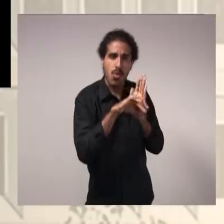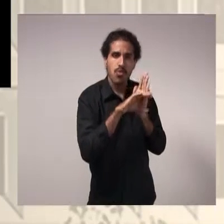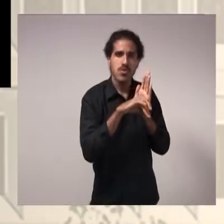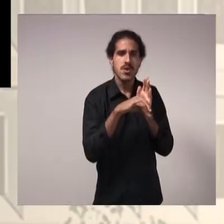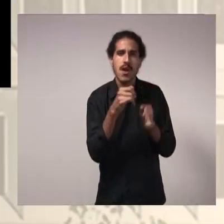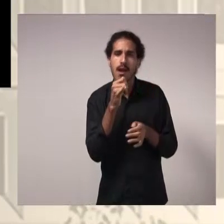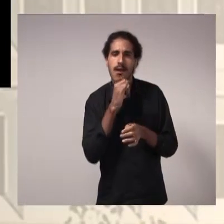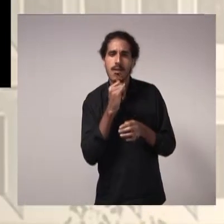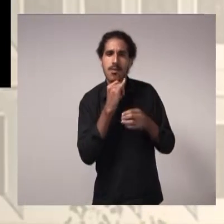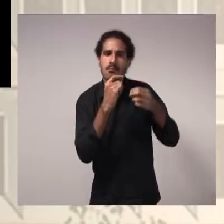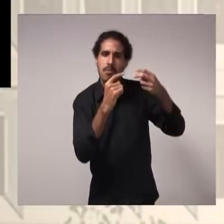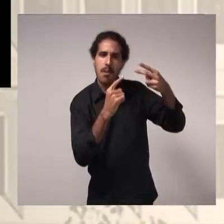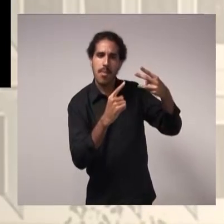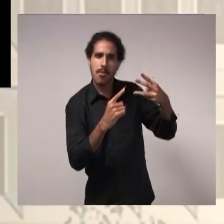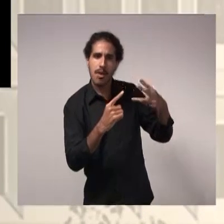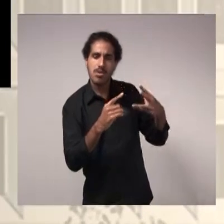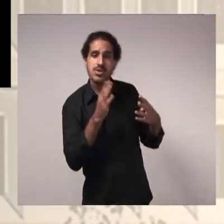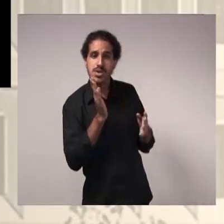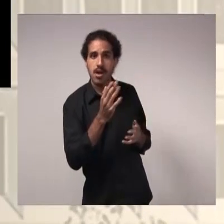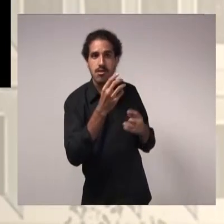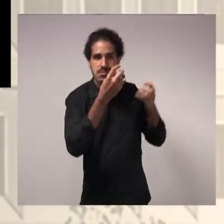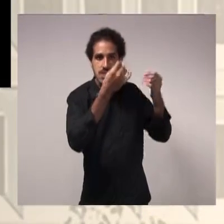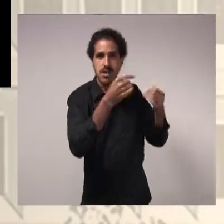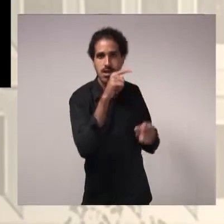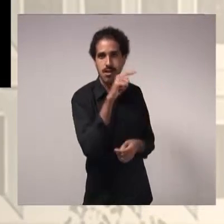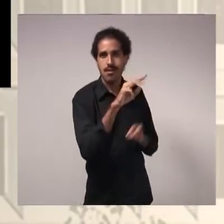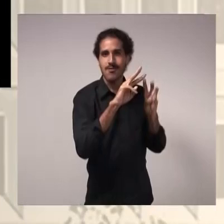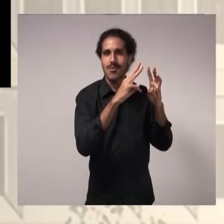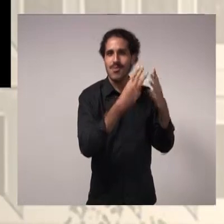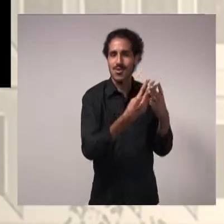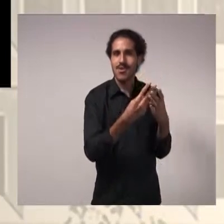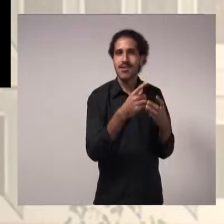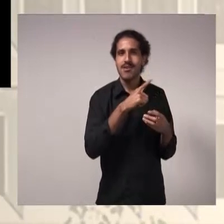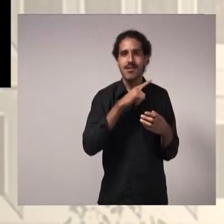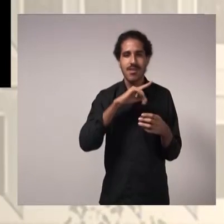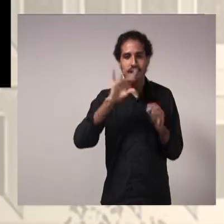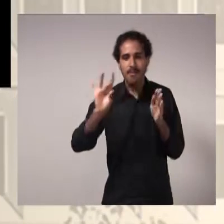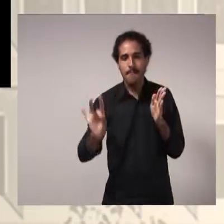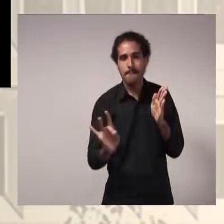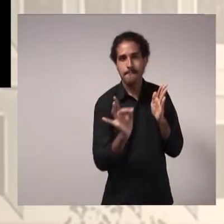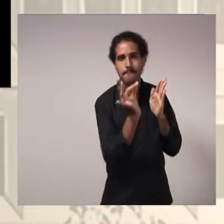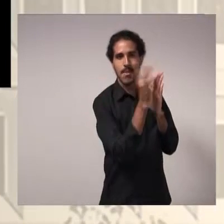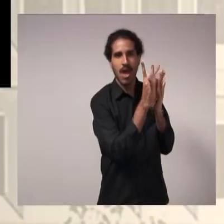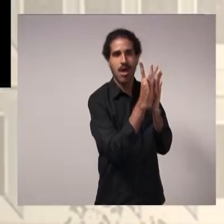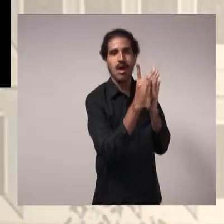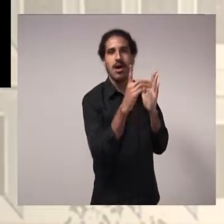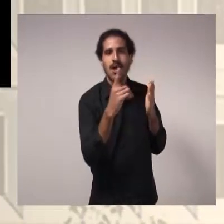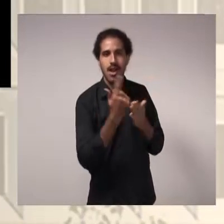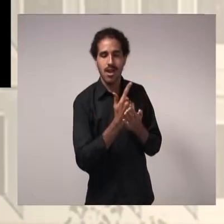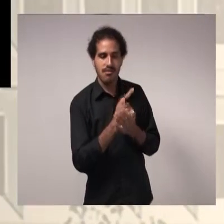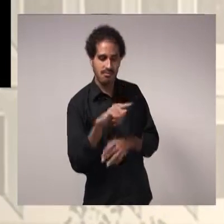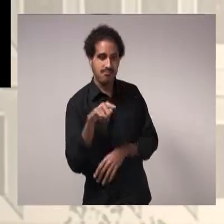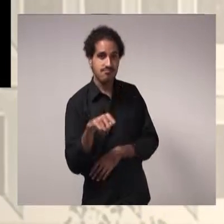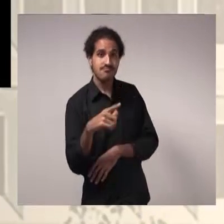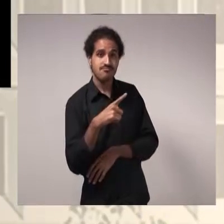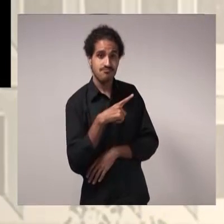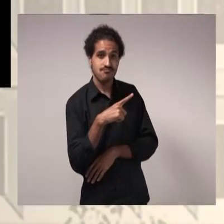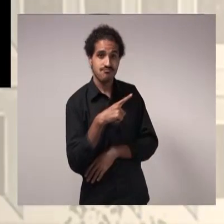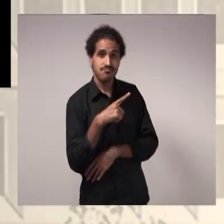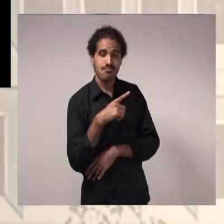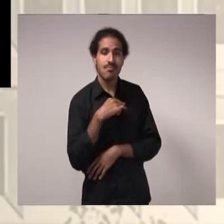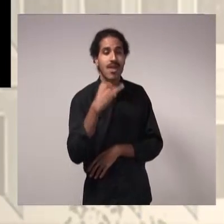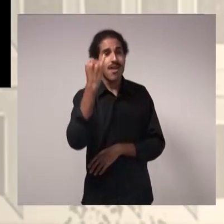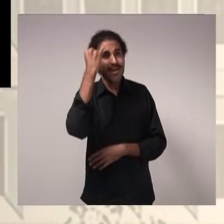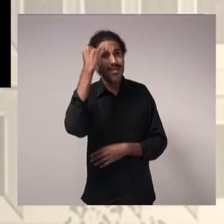exemplos. Esses exemplos que foram apresentados aqui são exemplos retirados do livro. Então, a ideia é tentar,